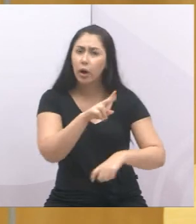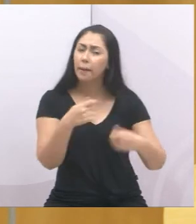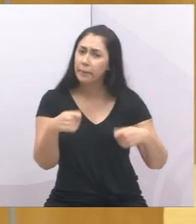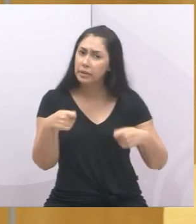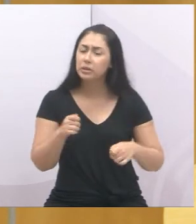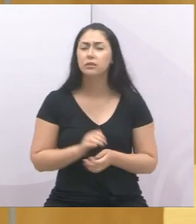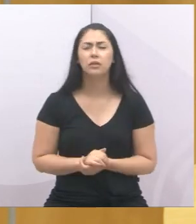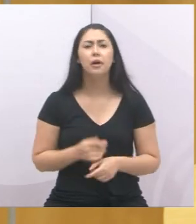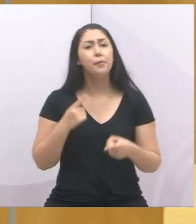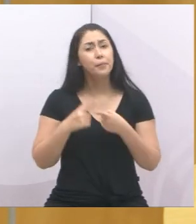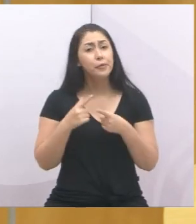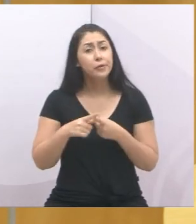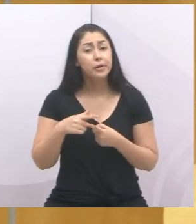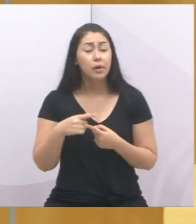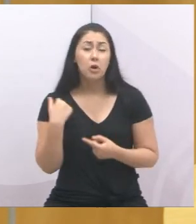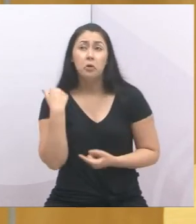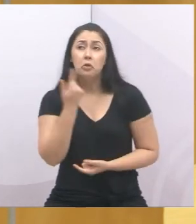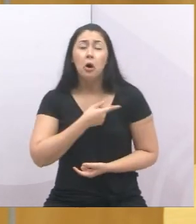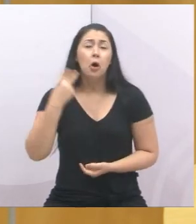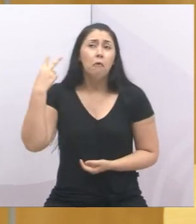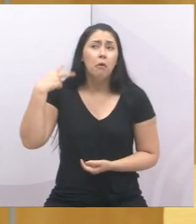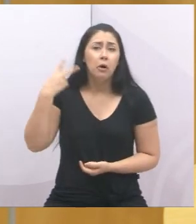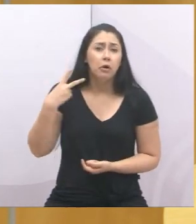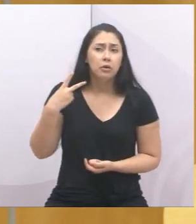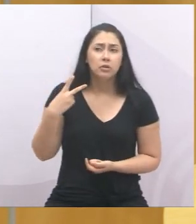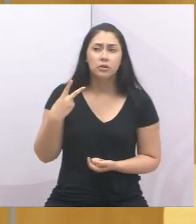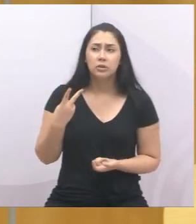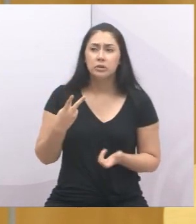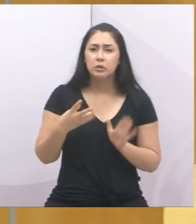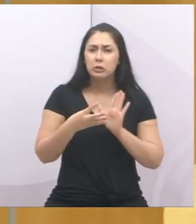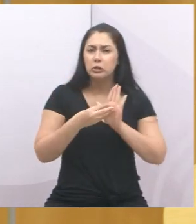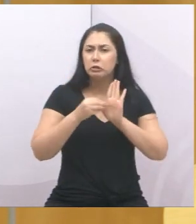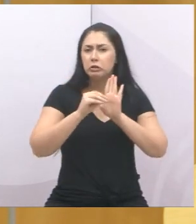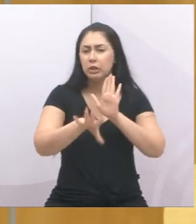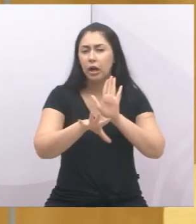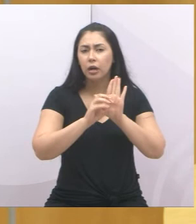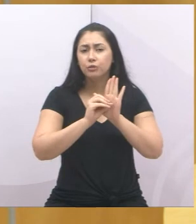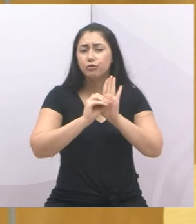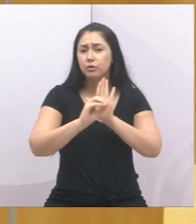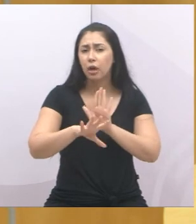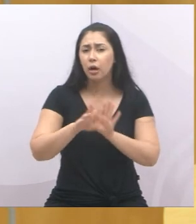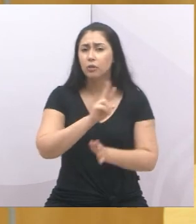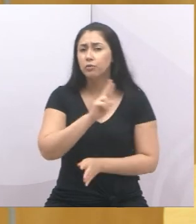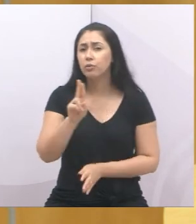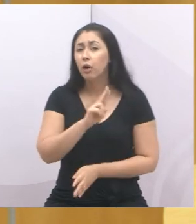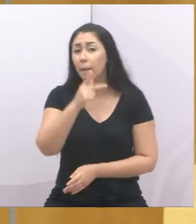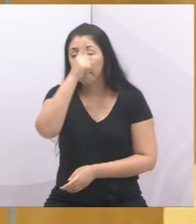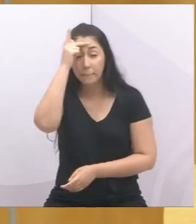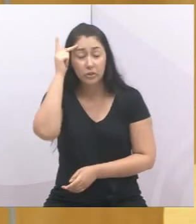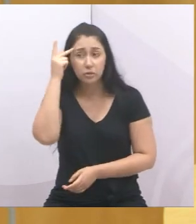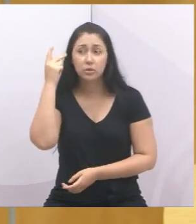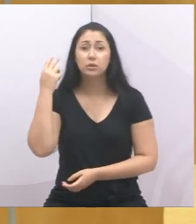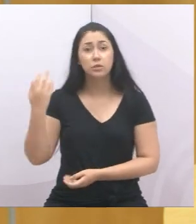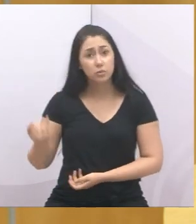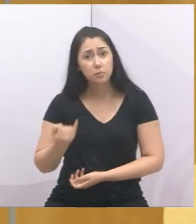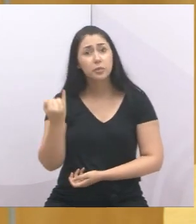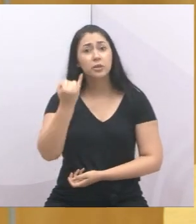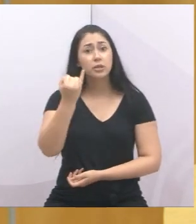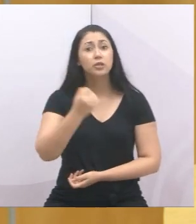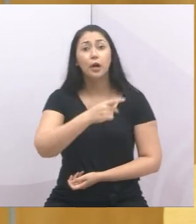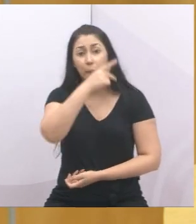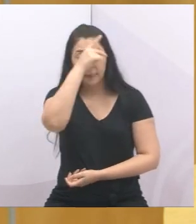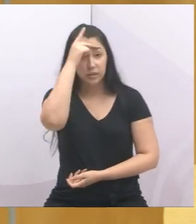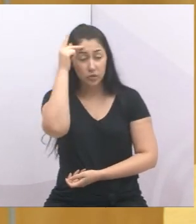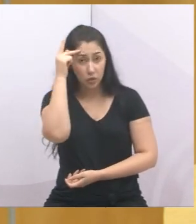não nós, vereadores, não indicar nomes de pessoas importantes para a cidade? Nome de pessoas que têm um